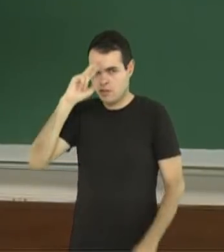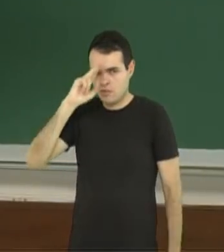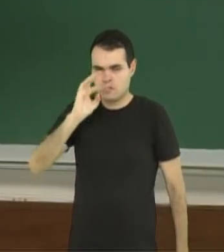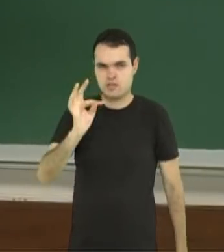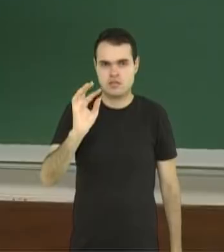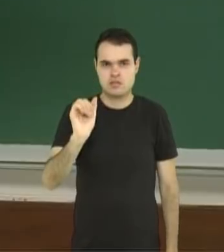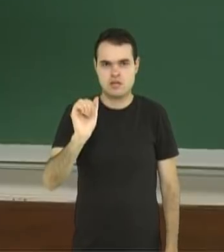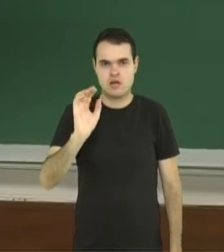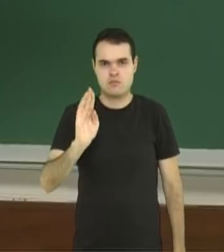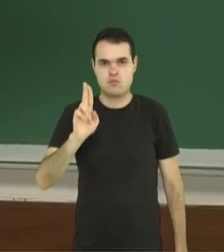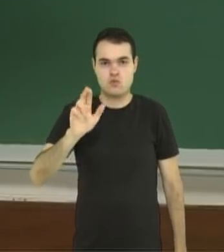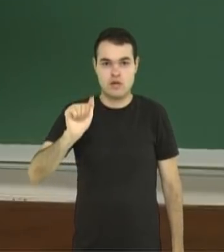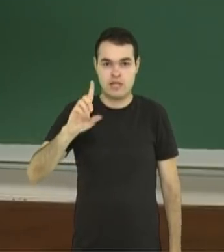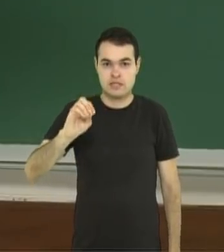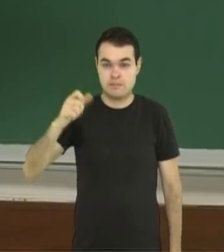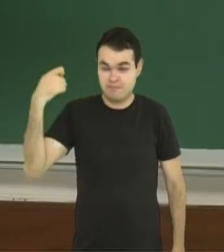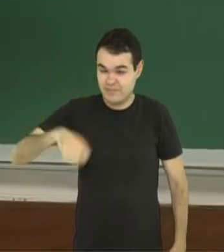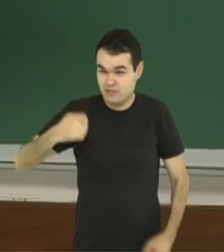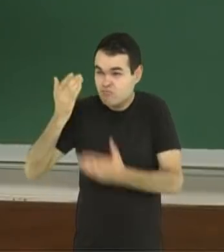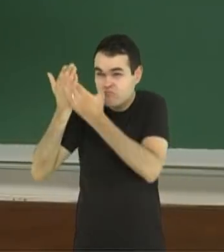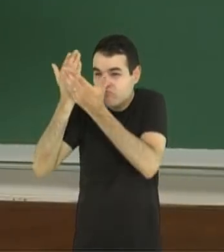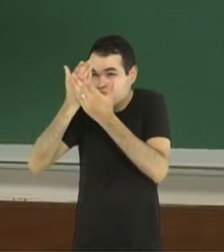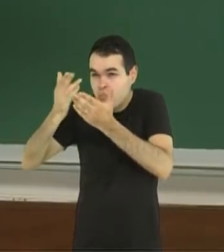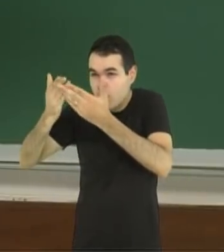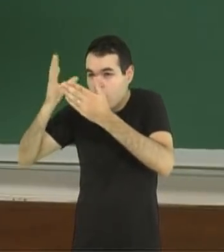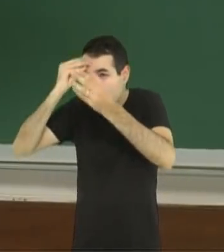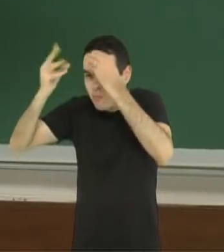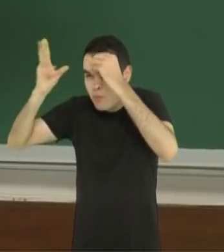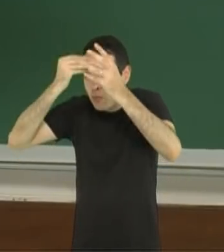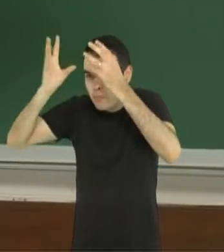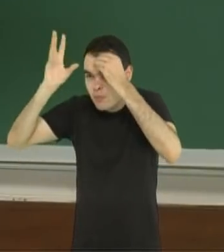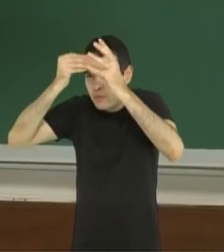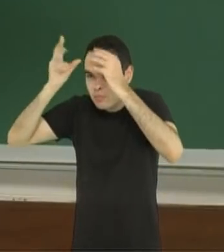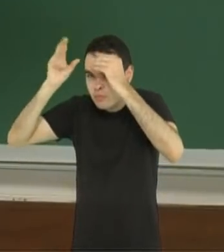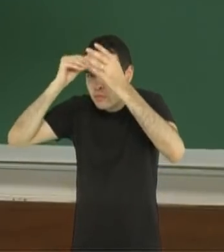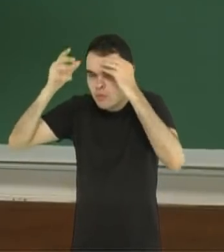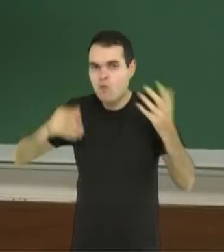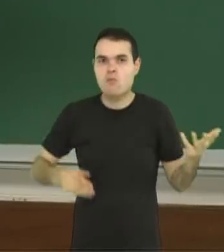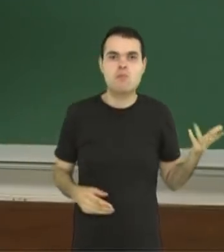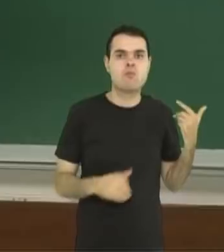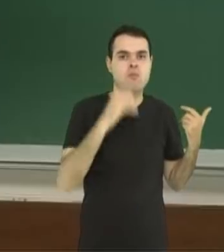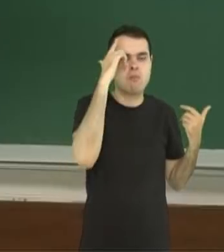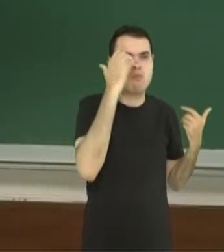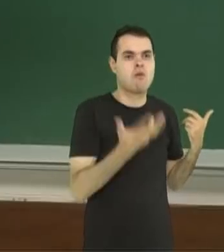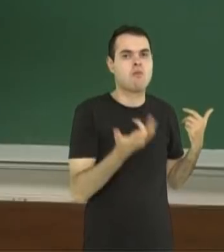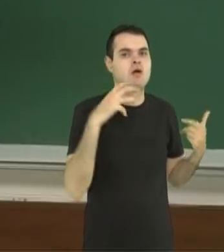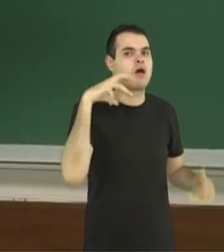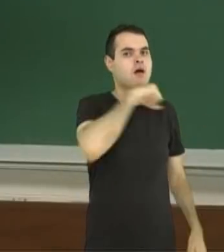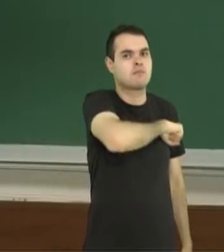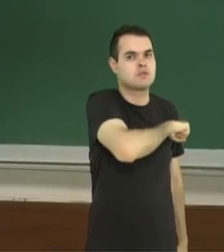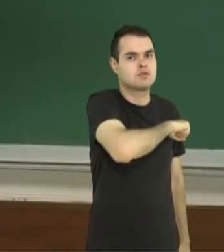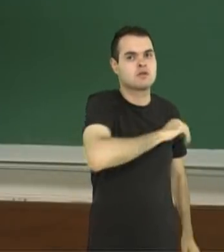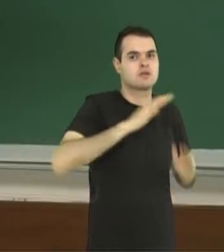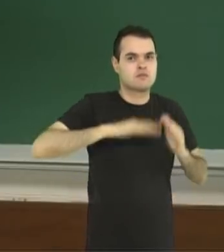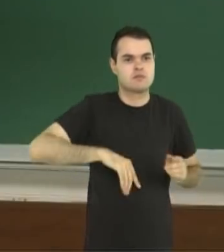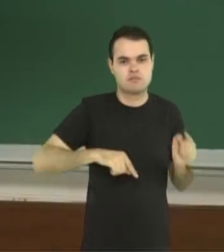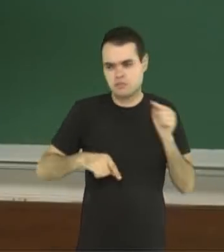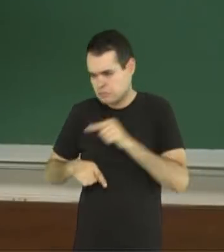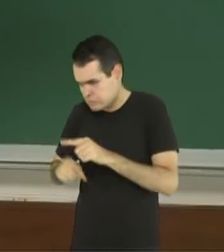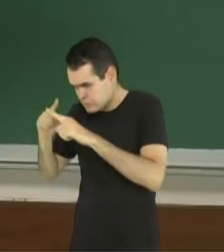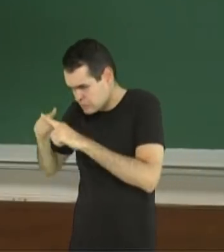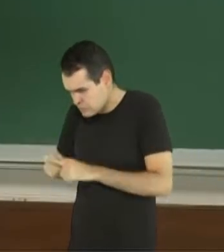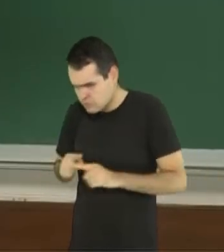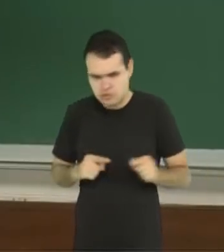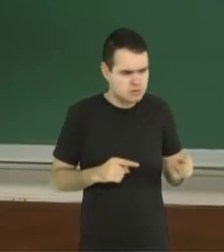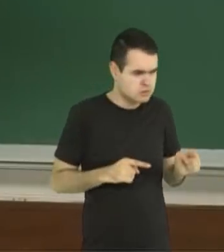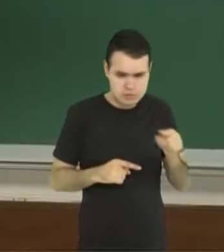estudar bastante a tabuada, hein? Tem que saber tudo sim para você agilizar aqui no cálculo, tá? Que senão você vai ficar toda hora consultando a tabuada. Não,